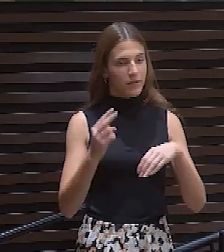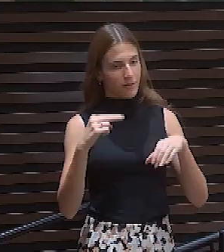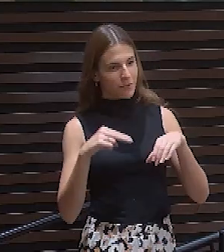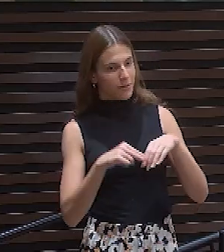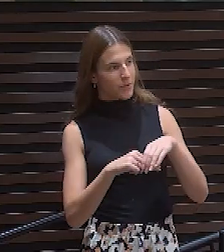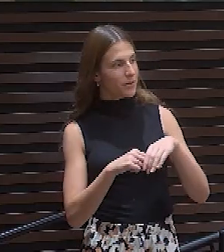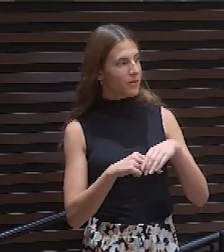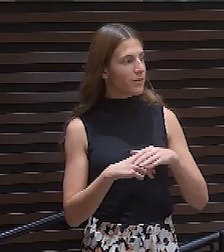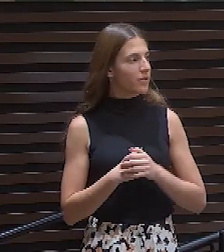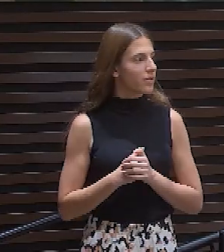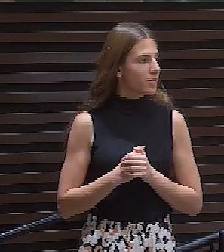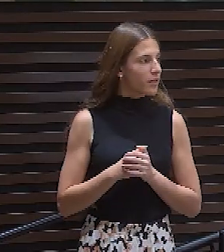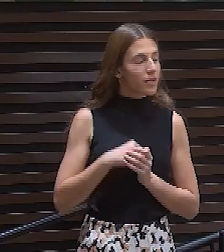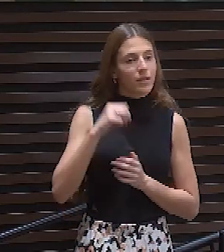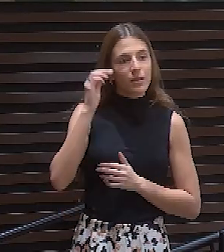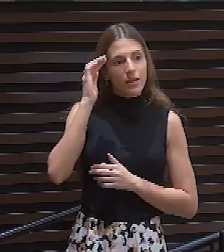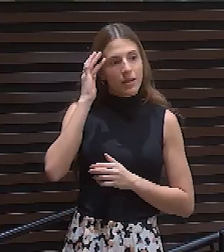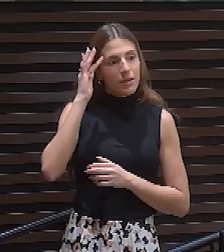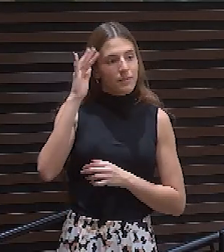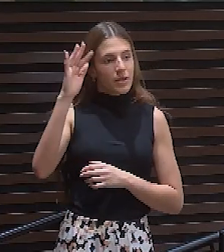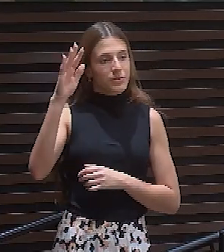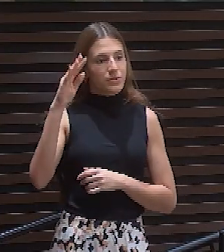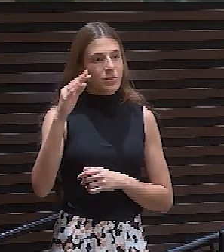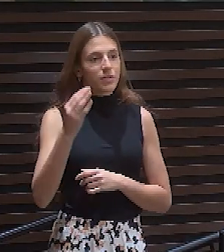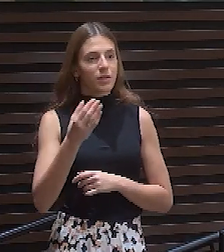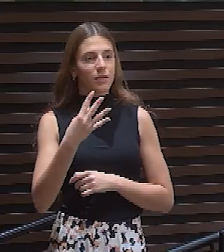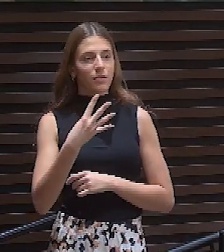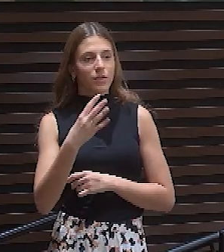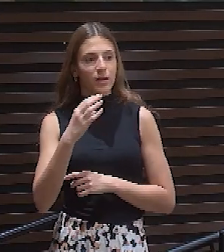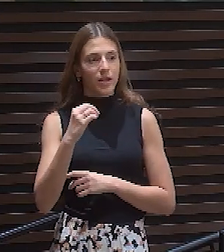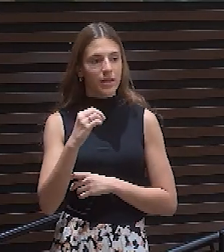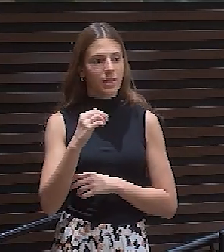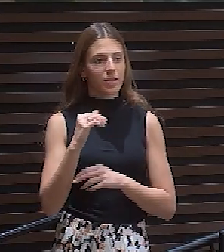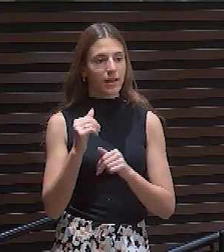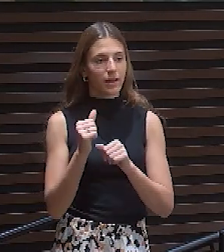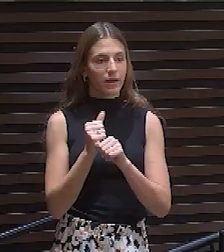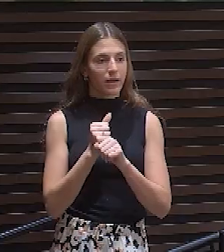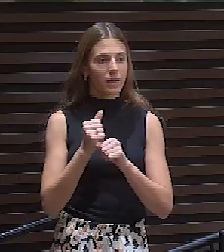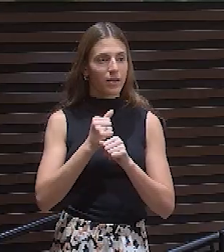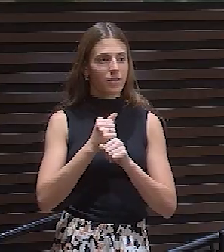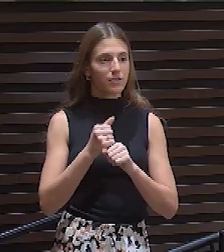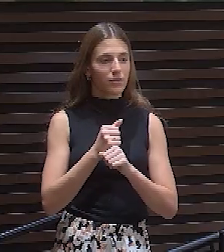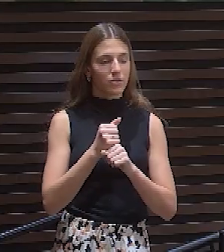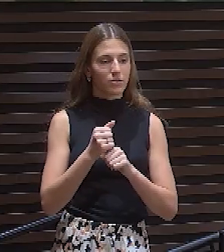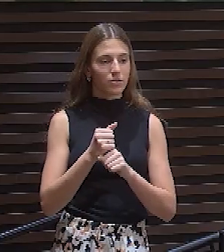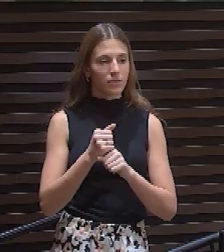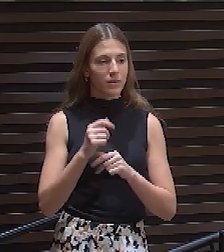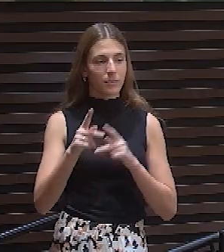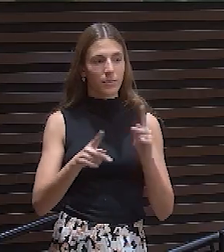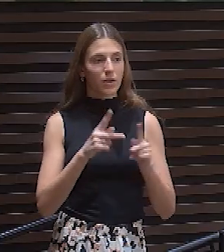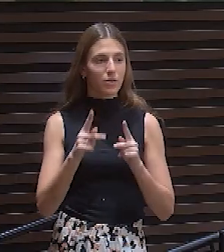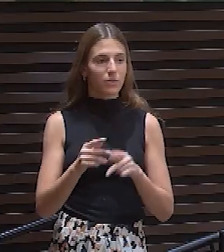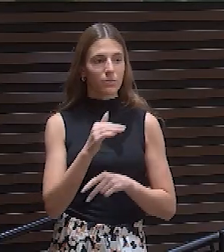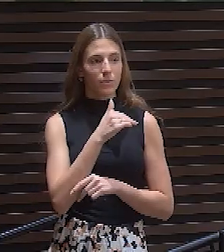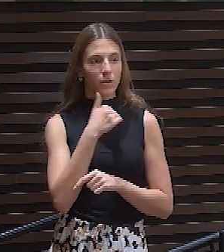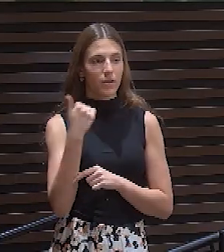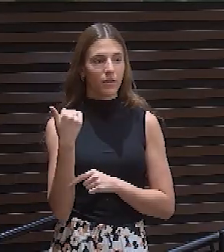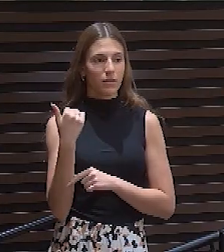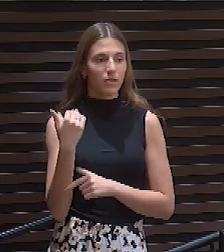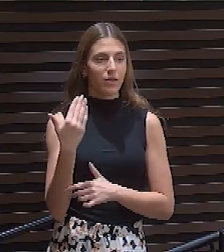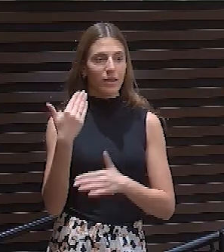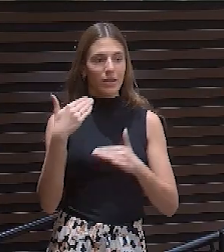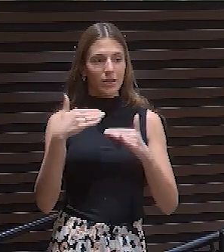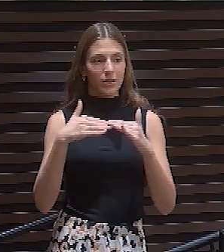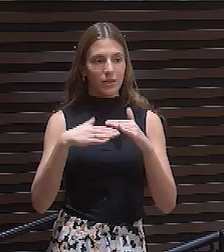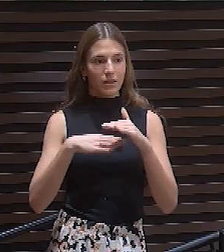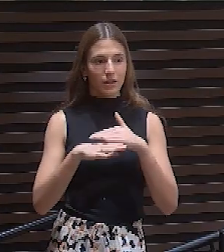Você imagina 40 anos matando gente. E entraram, porque temos duas